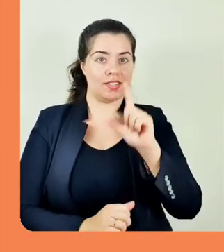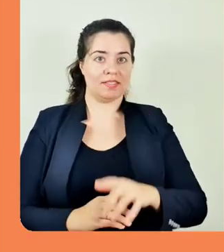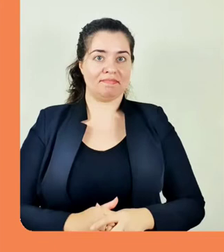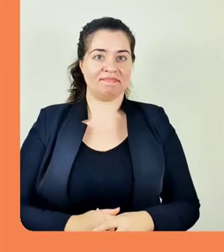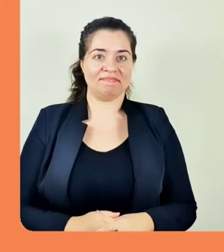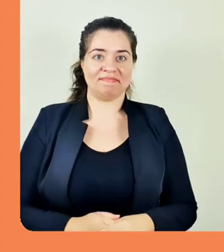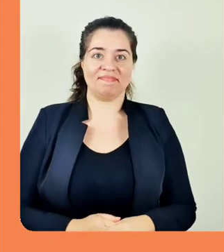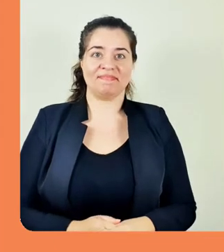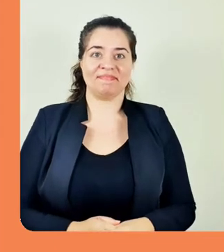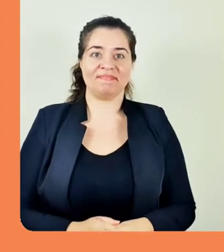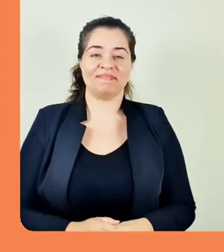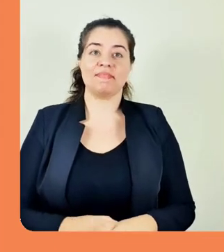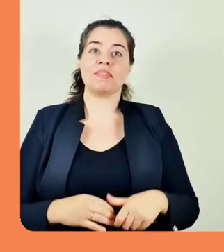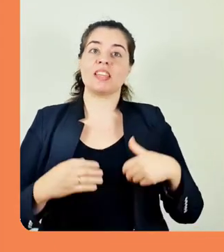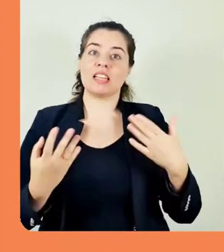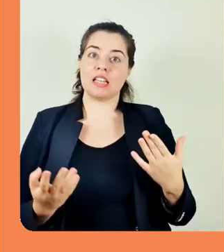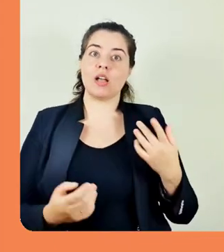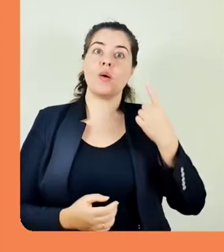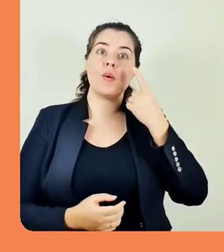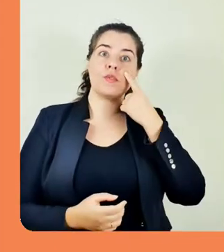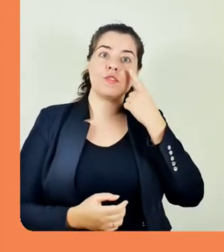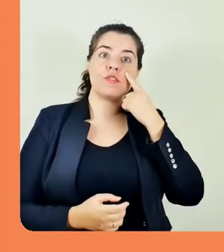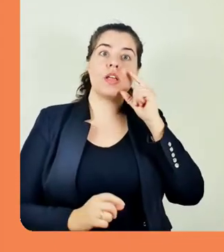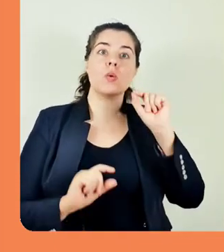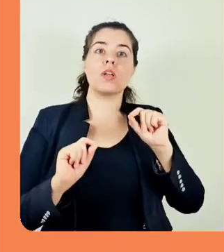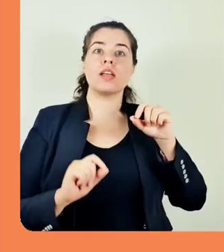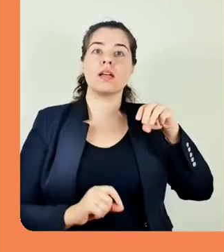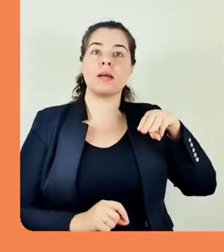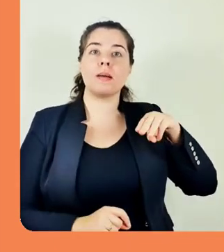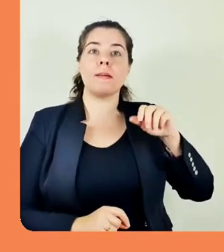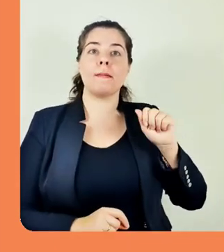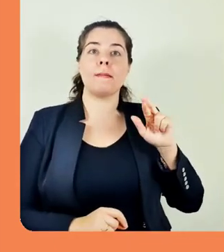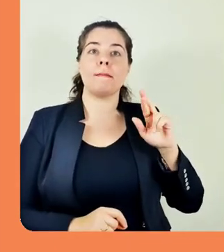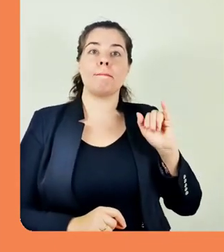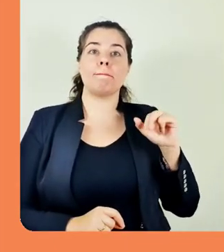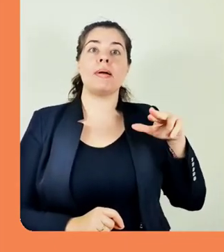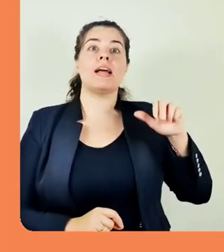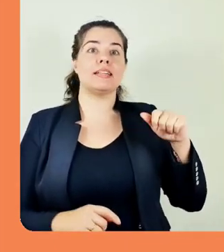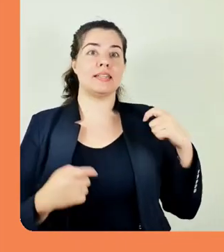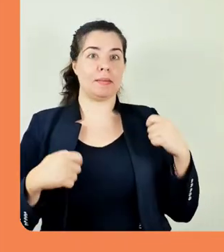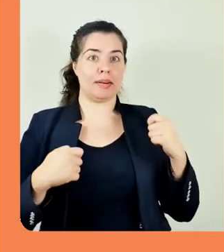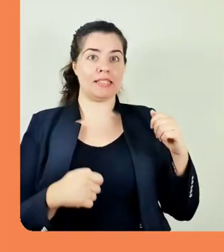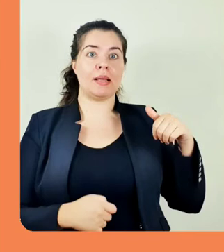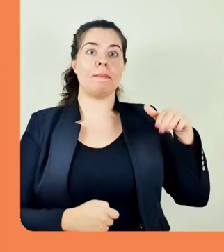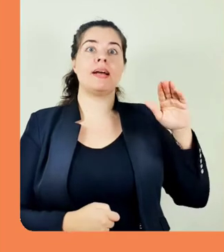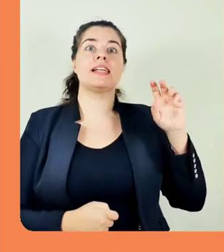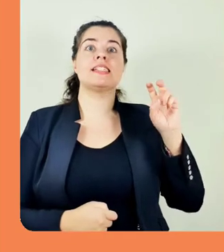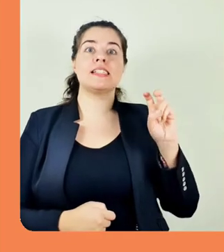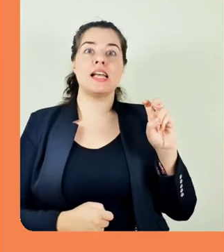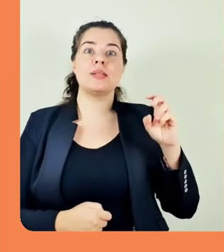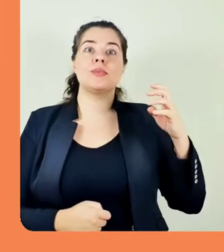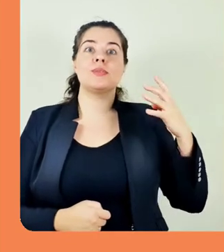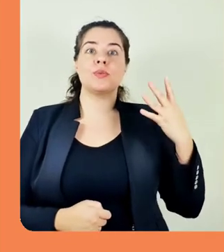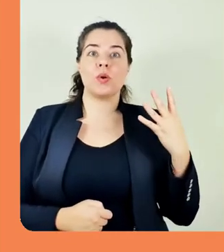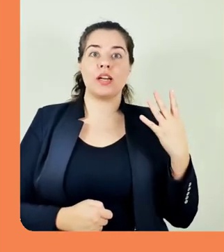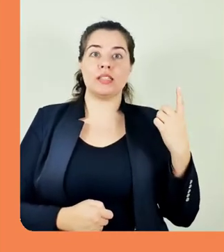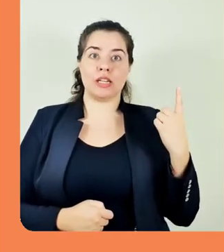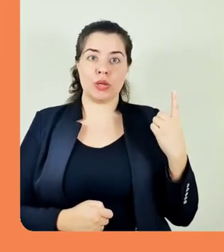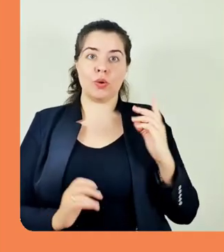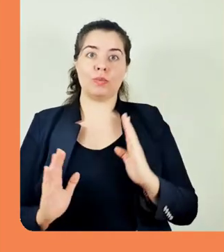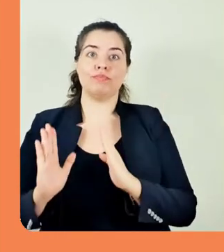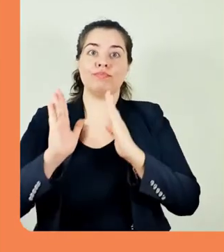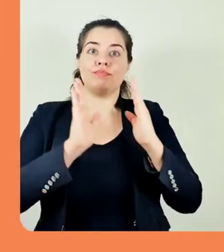de pontos de experiência que cada um dos alunos conseguiu é tão